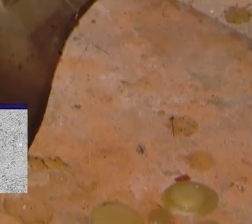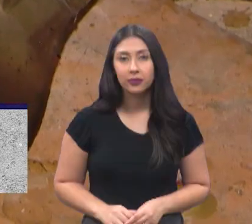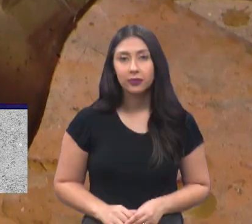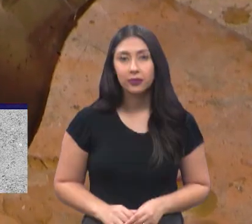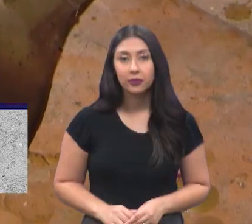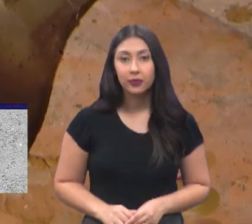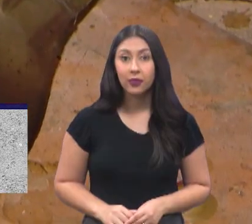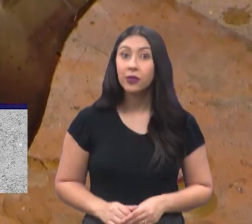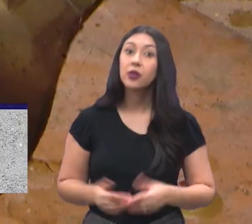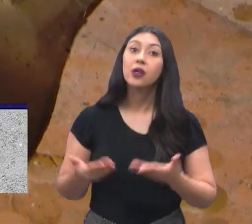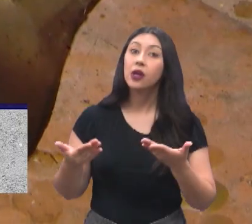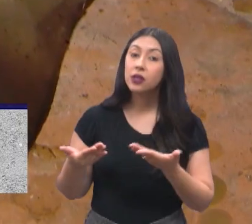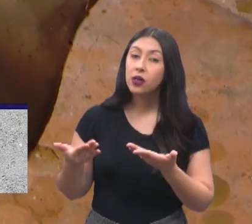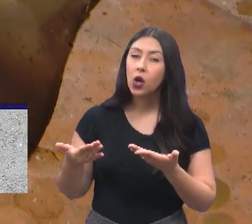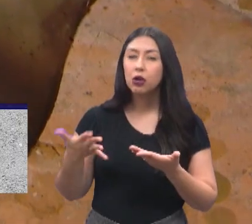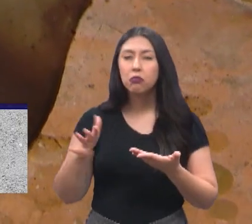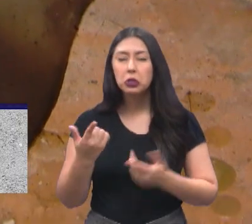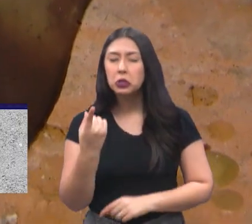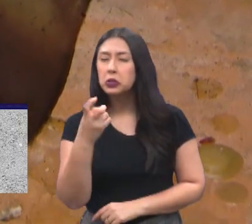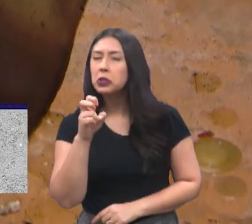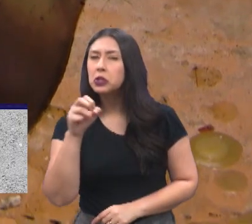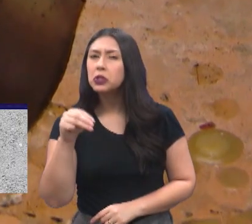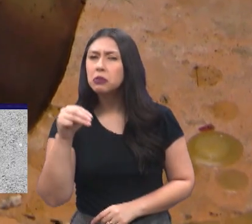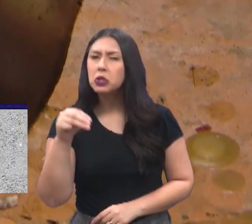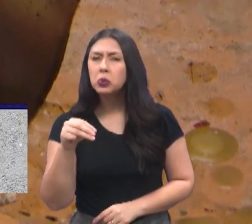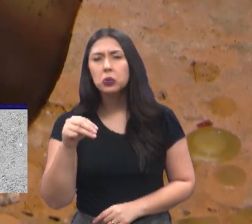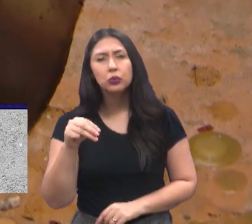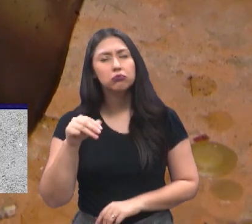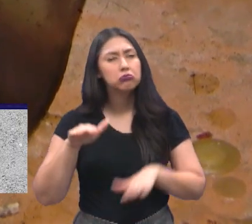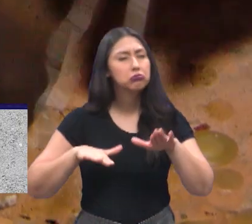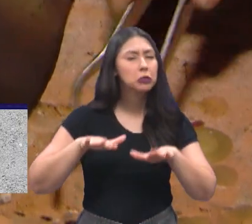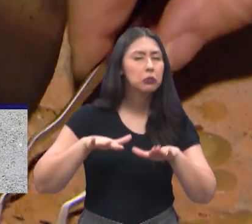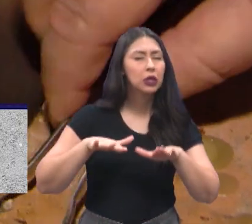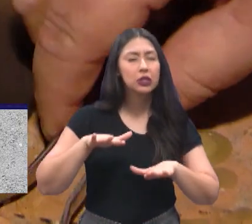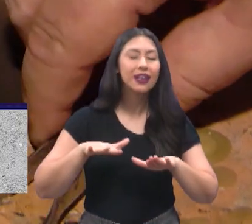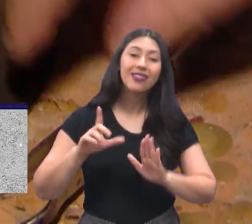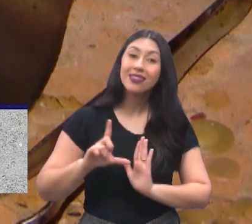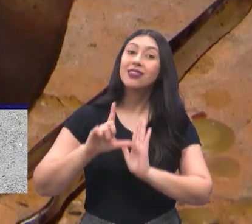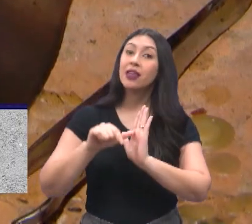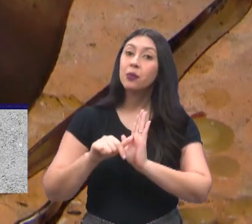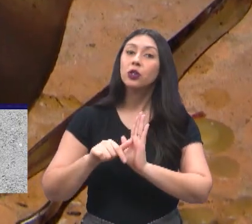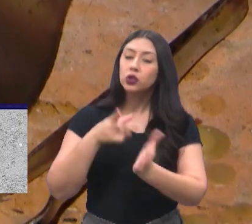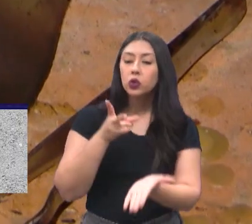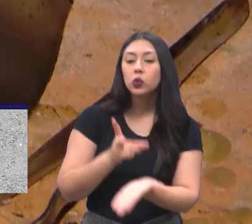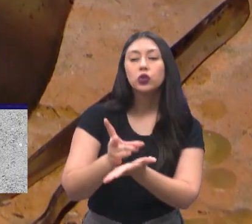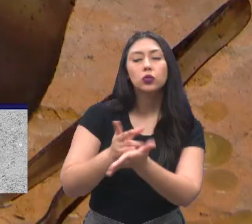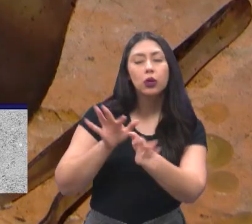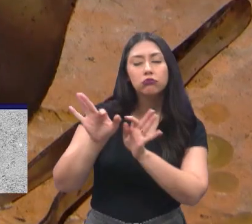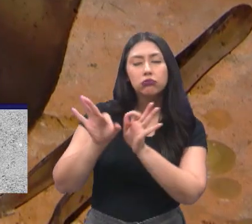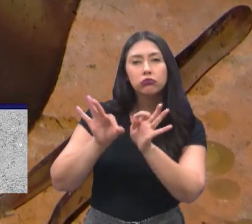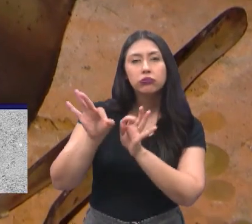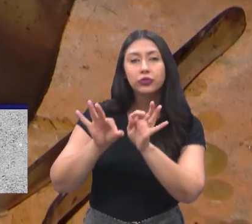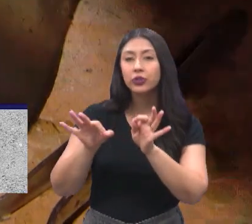Aí ele vai passar uns 15 minutos aí, depende da temperatura, e depois a gente vai tirar e continuar a trabalhar. Ele vai sair